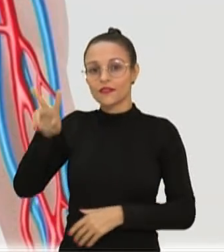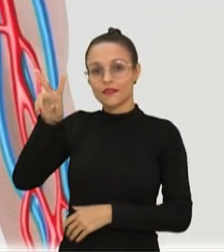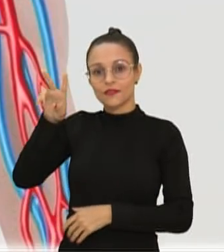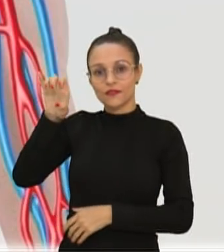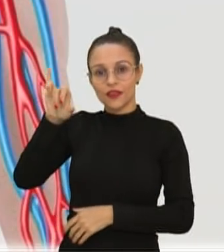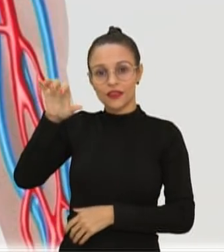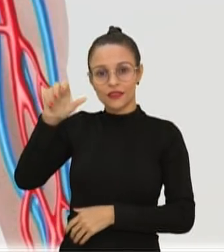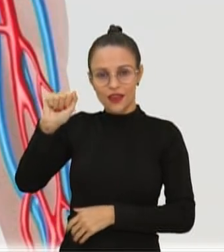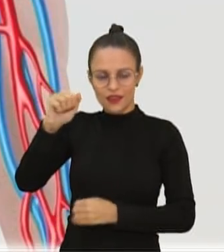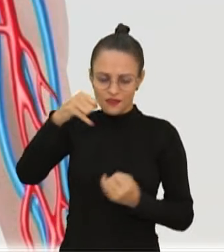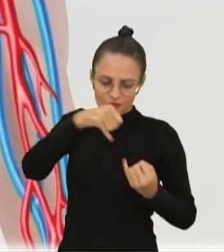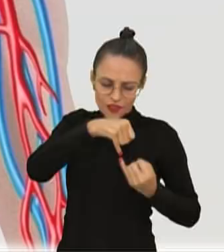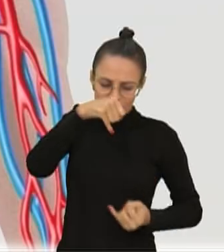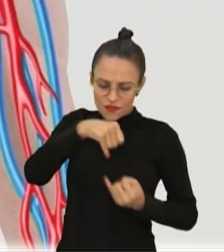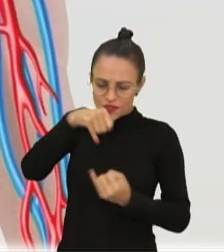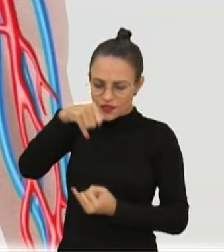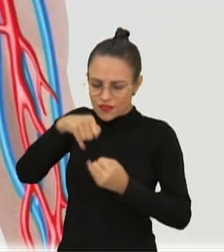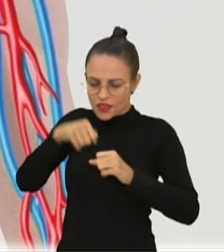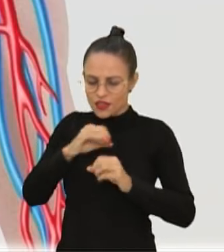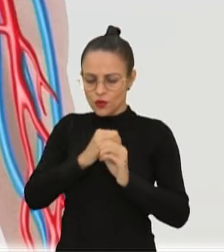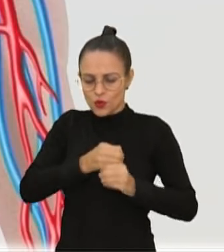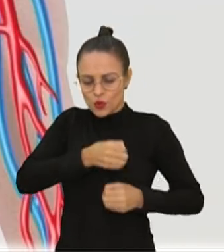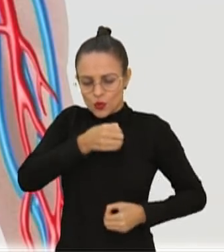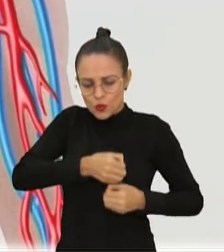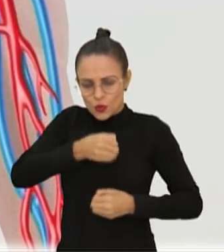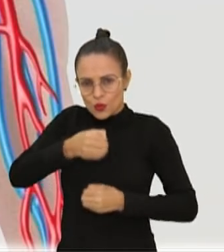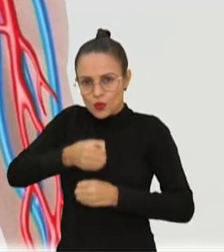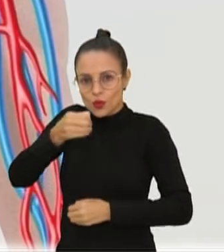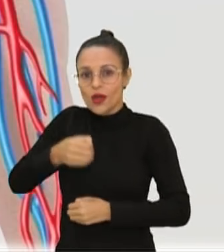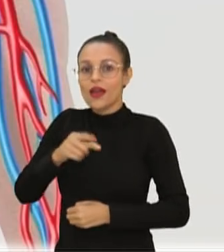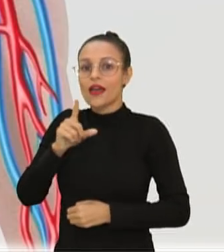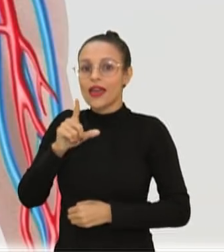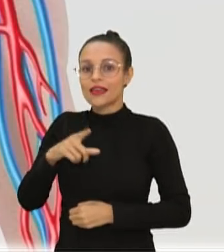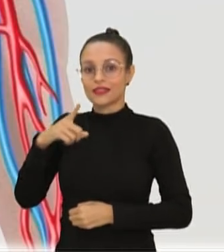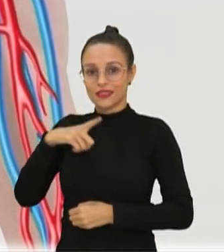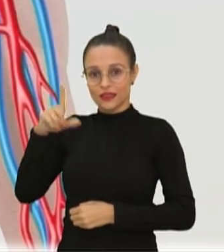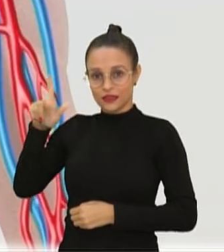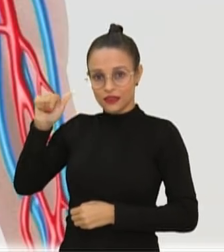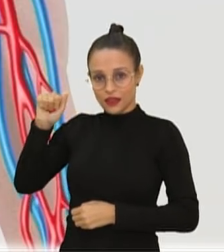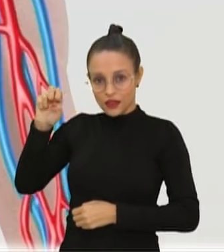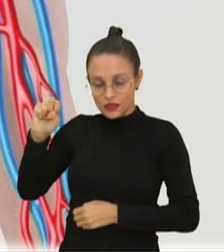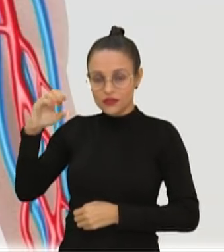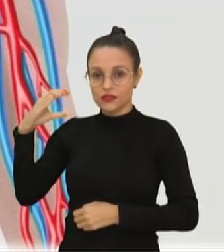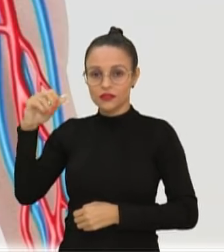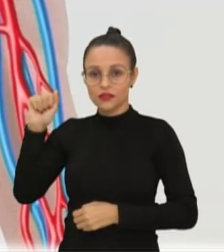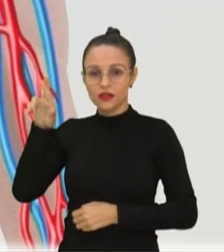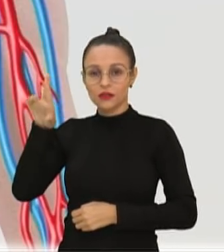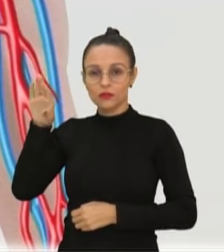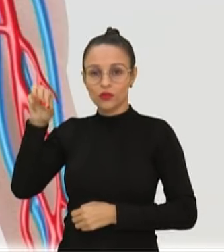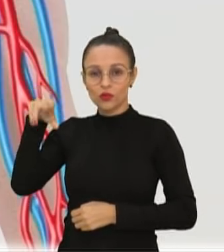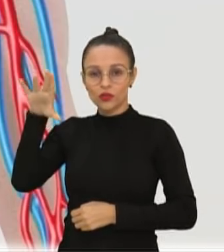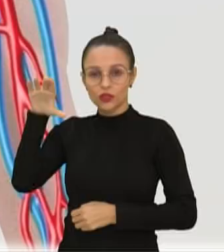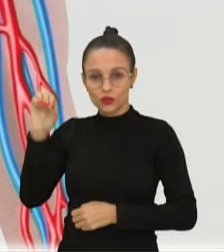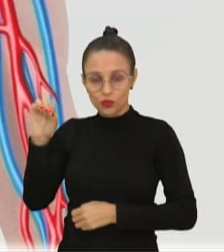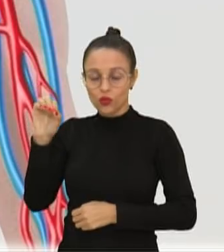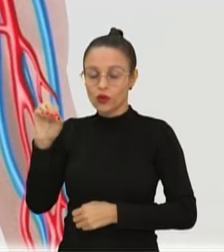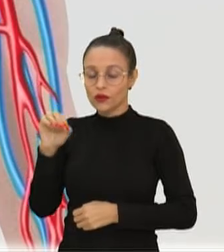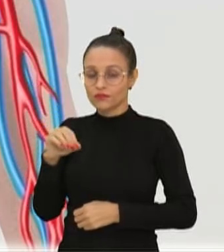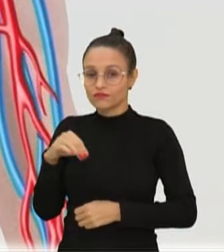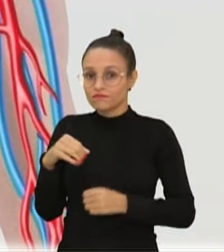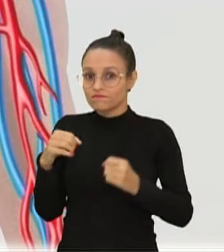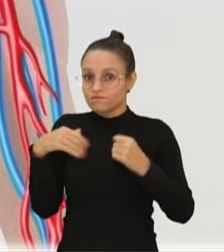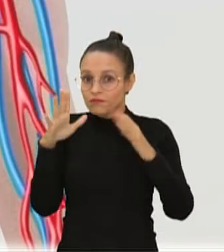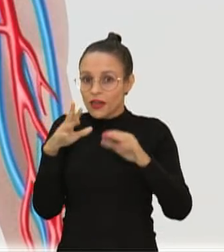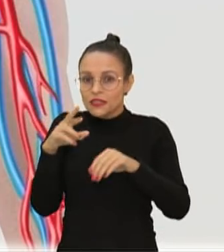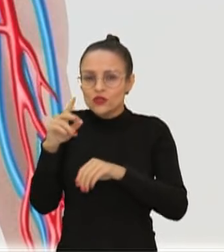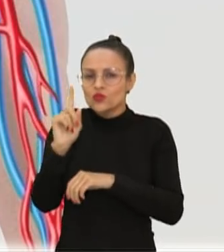veias. É um sangue que vai ser rico em gás carbônico e é justamente por isso que ele não é tão vermelho, ele é mais bordô,